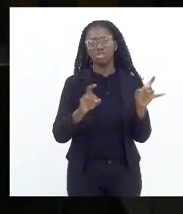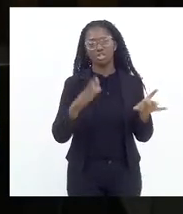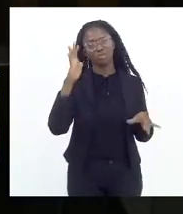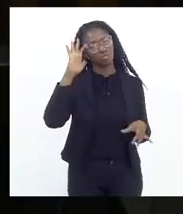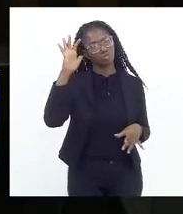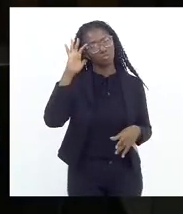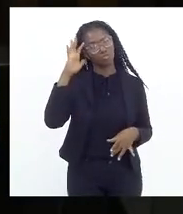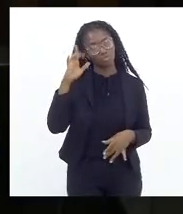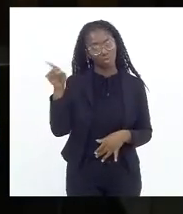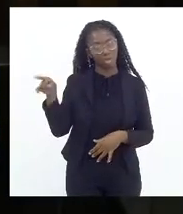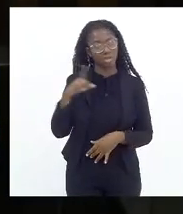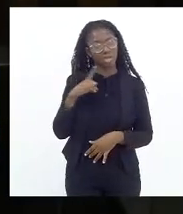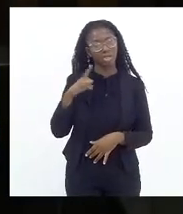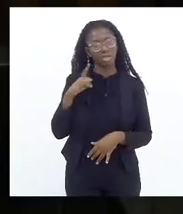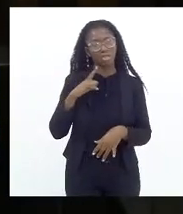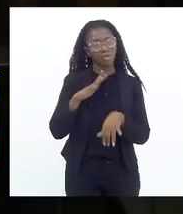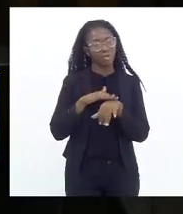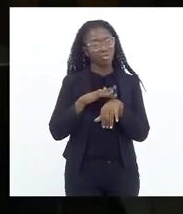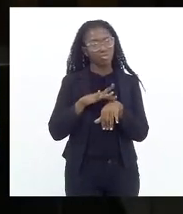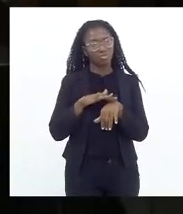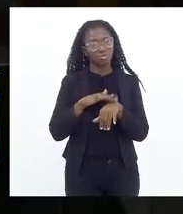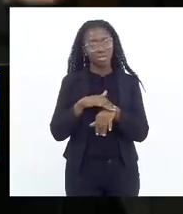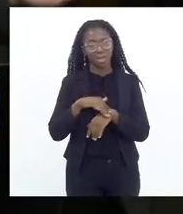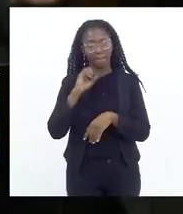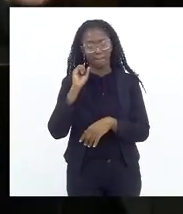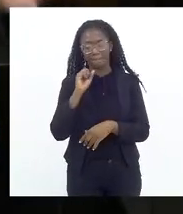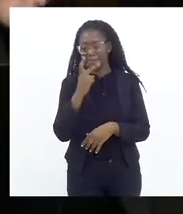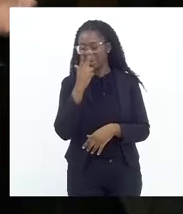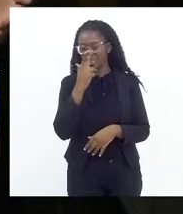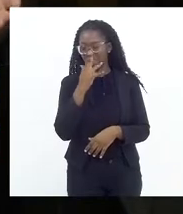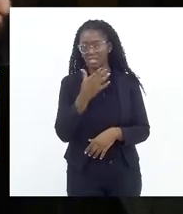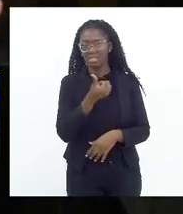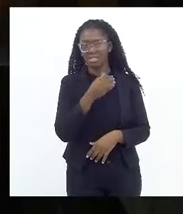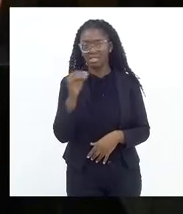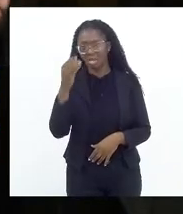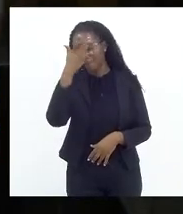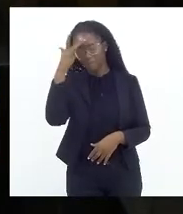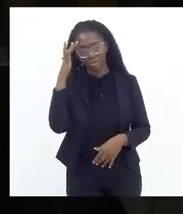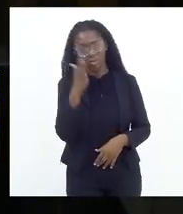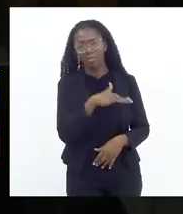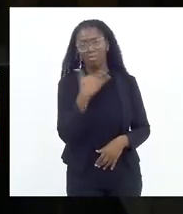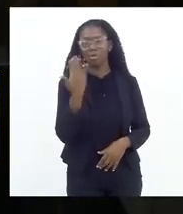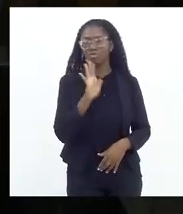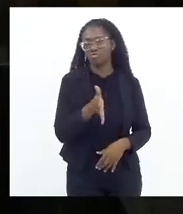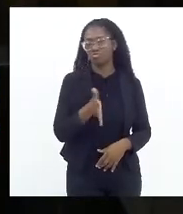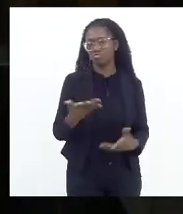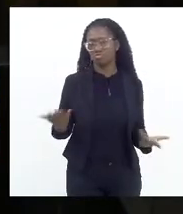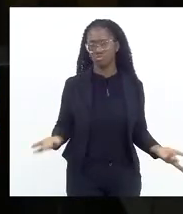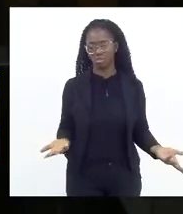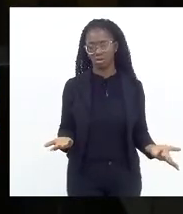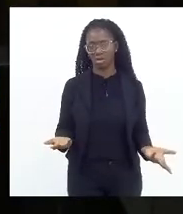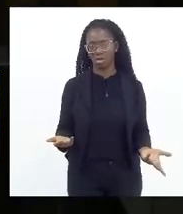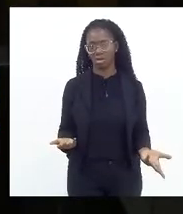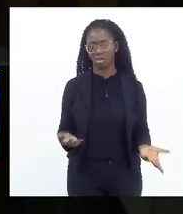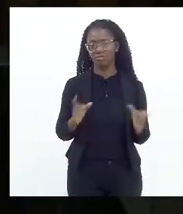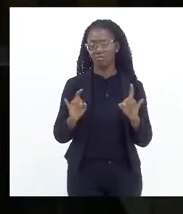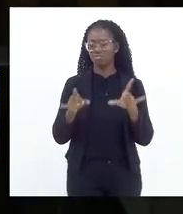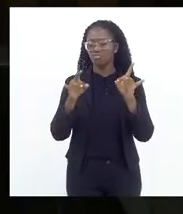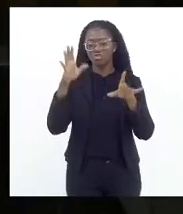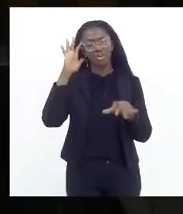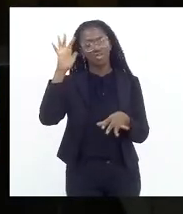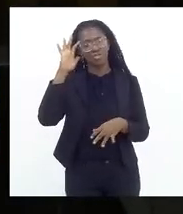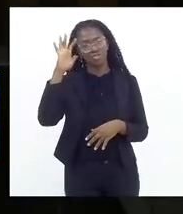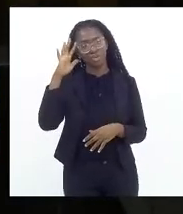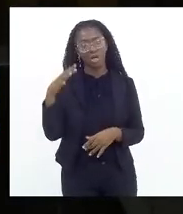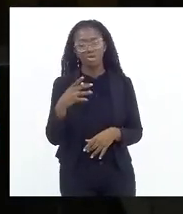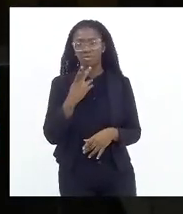uma doença que já matou mais de 600 mil pessoas no Brasil. Está vendendo ilusão com uma doença que no estado do